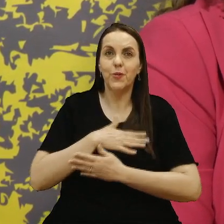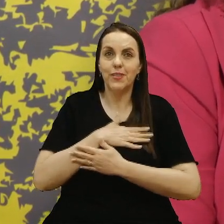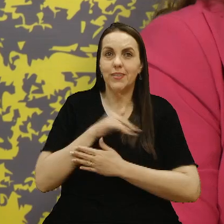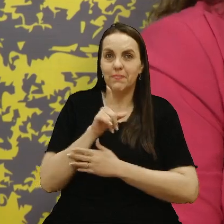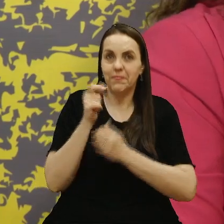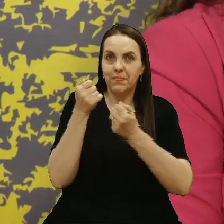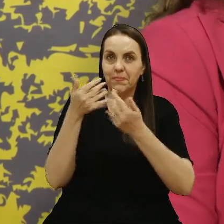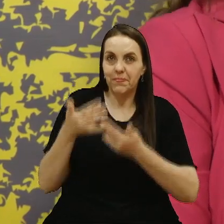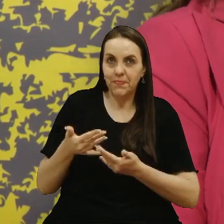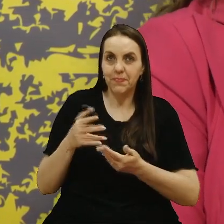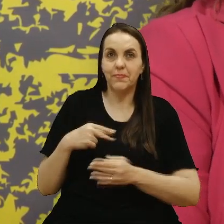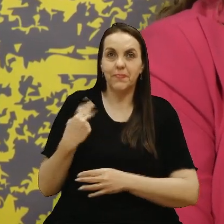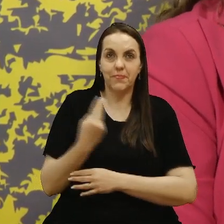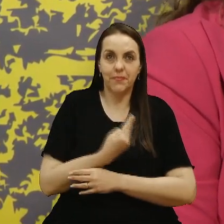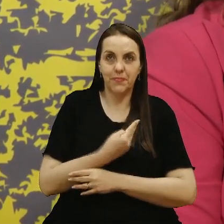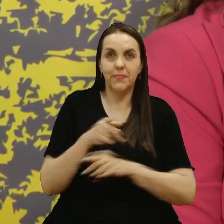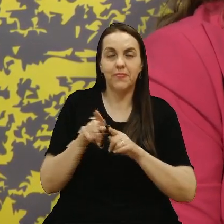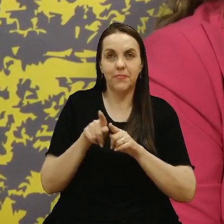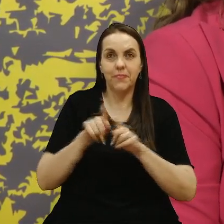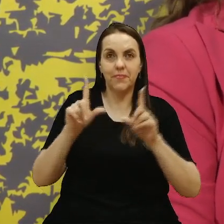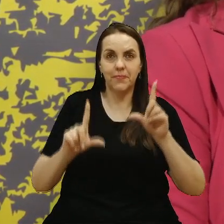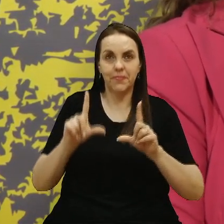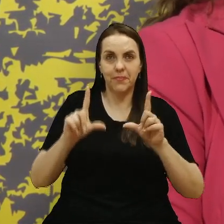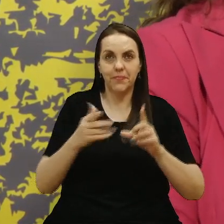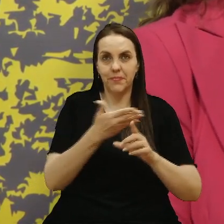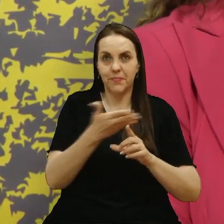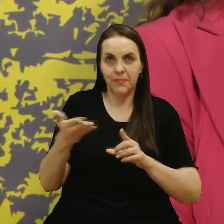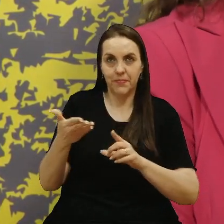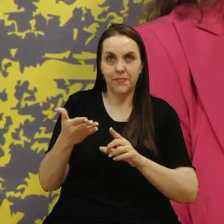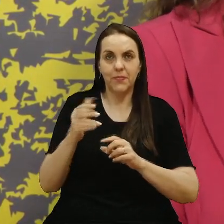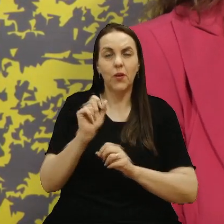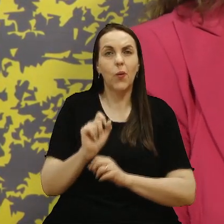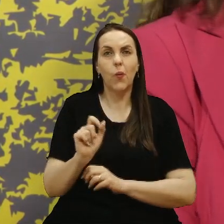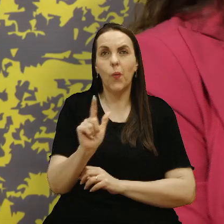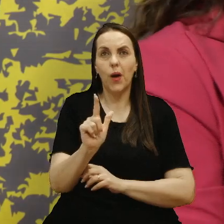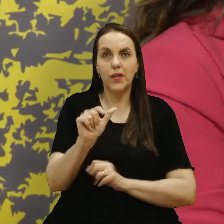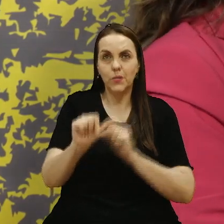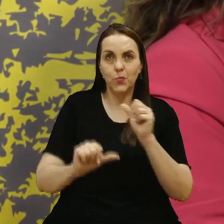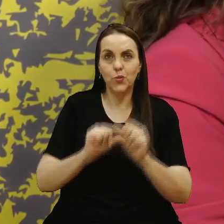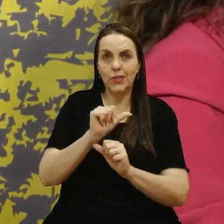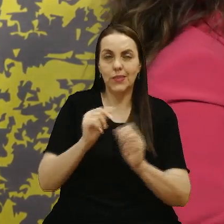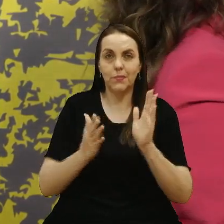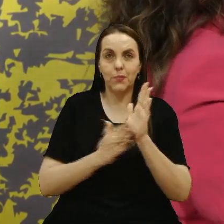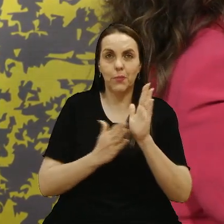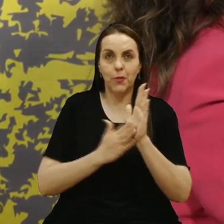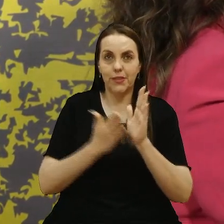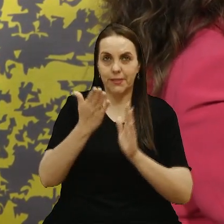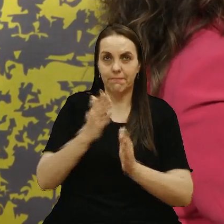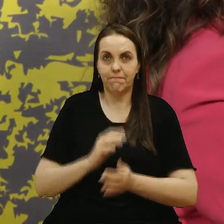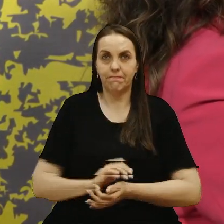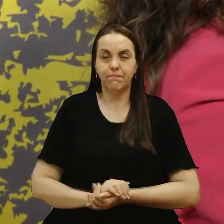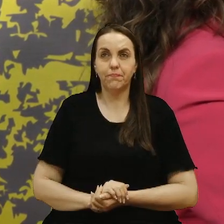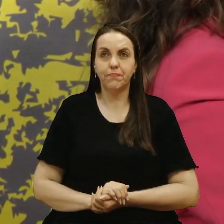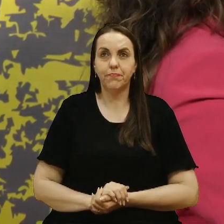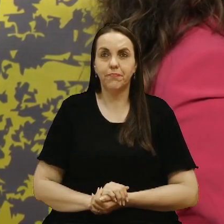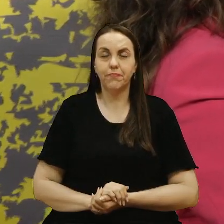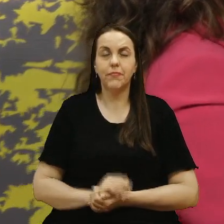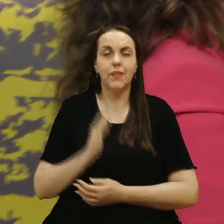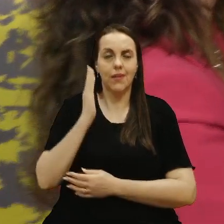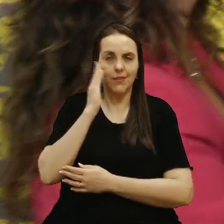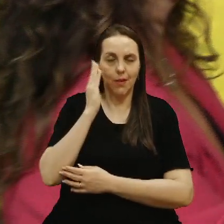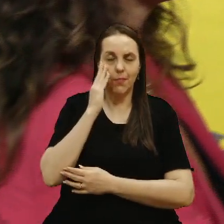explicasse para nós e para os nossos telespectadores também quais são as mudanças propostas pelo senhor. Nós sabemos que todos